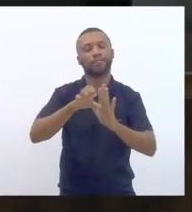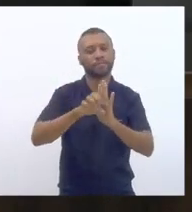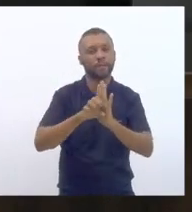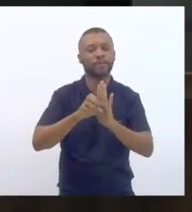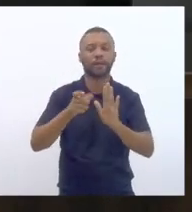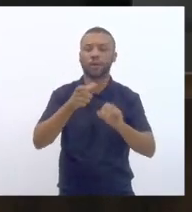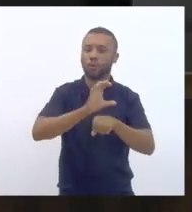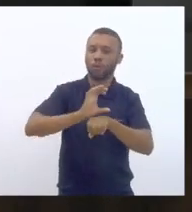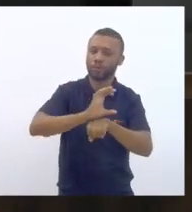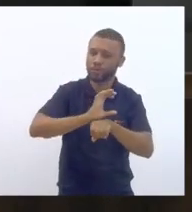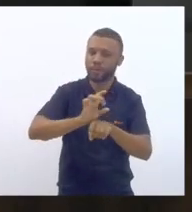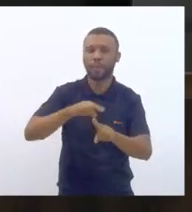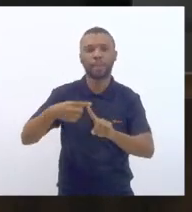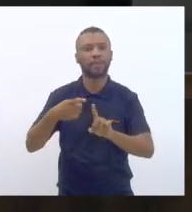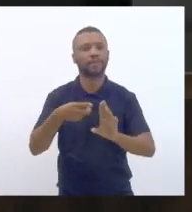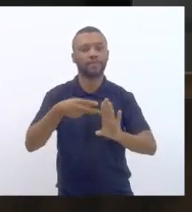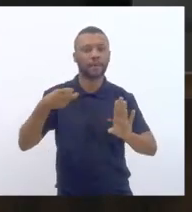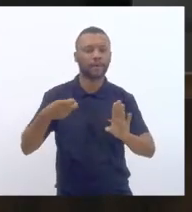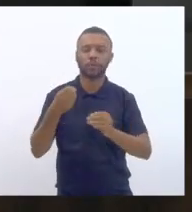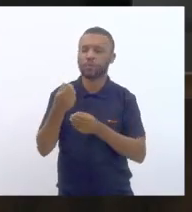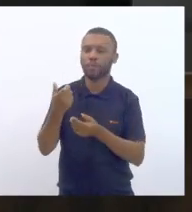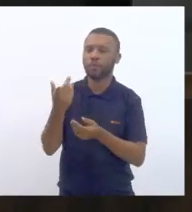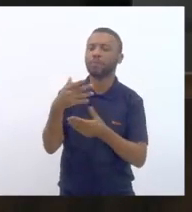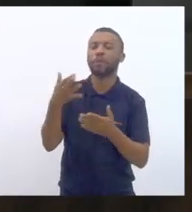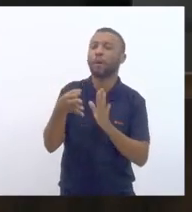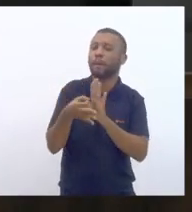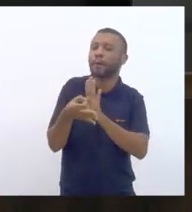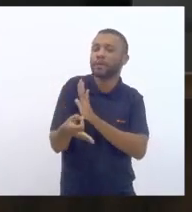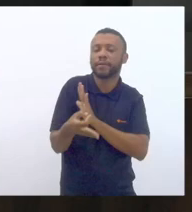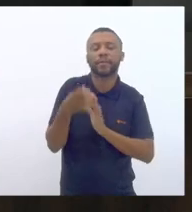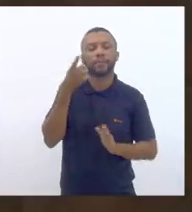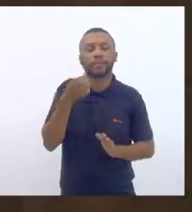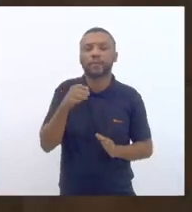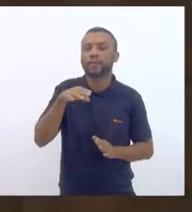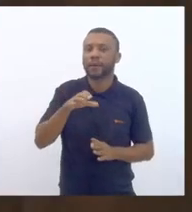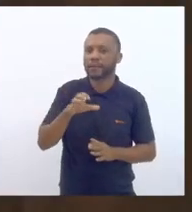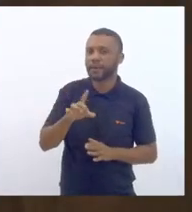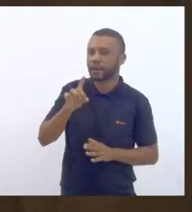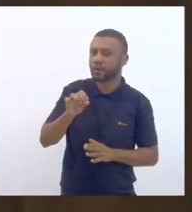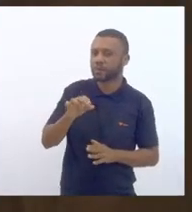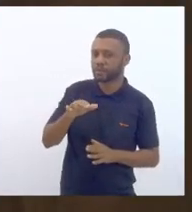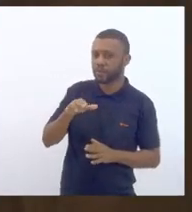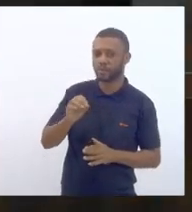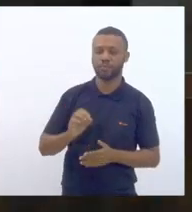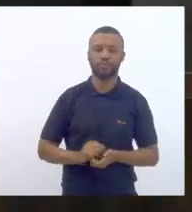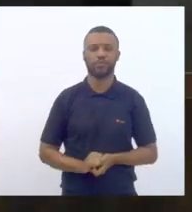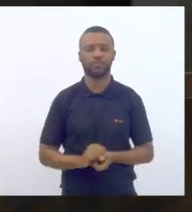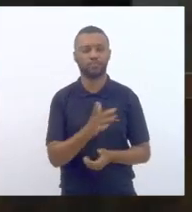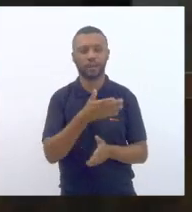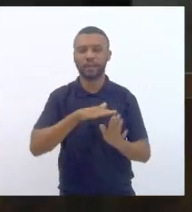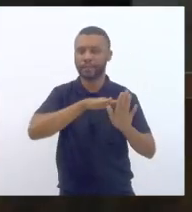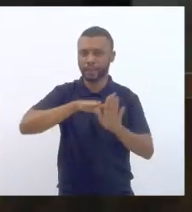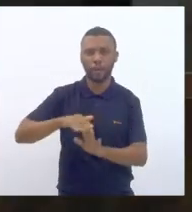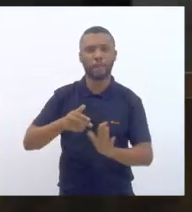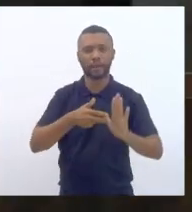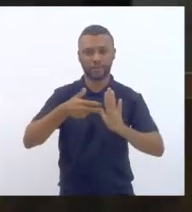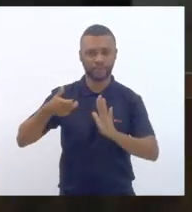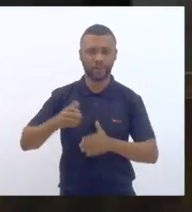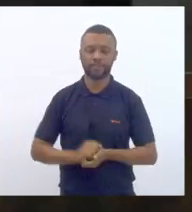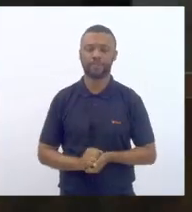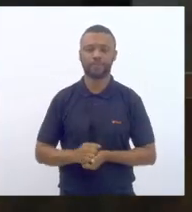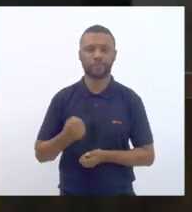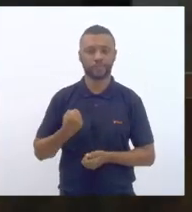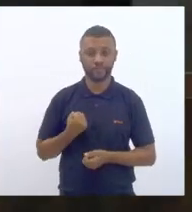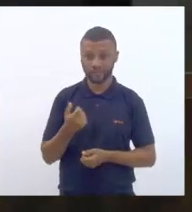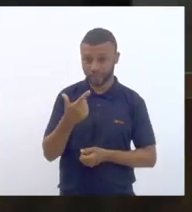Vetos. Como vota, qual é o parecer, deputado Marcelo Dino? Pela derrubada, senhor presidente. 28º, pela derrubada